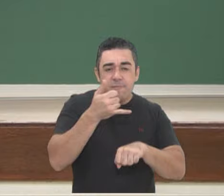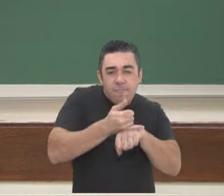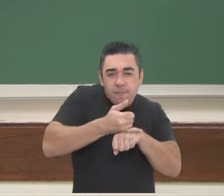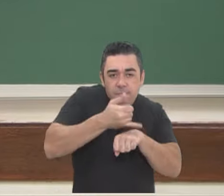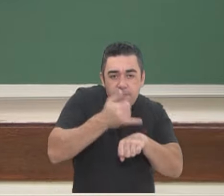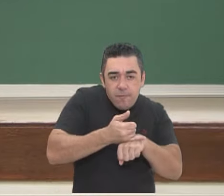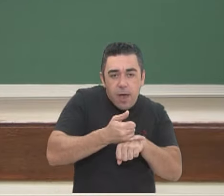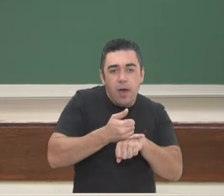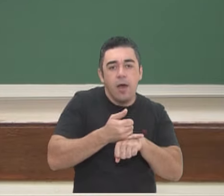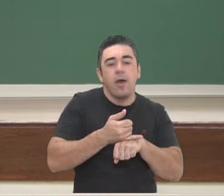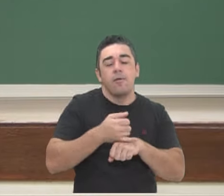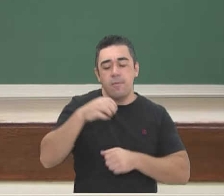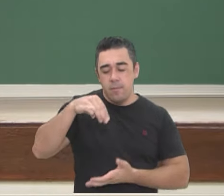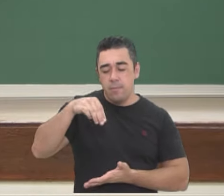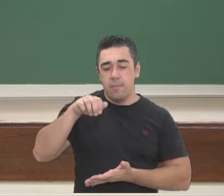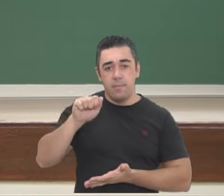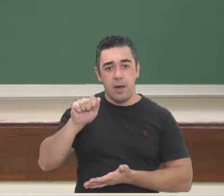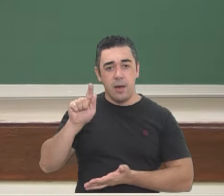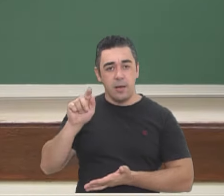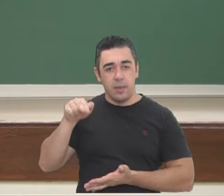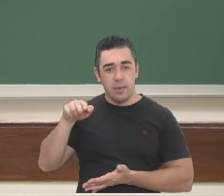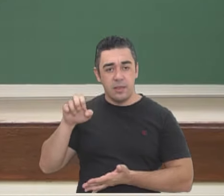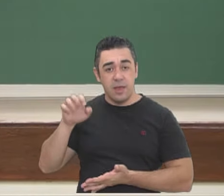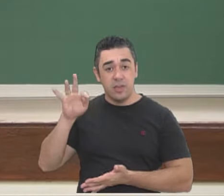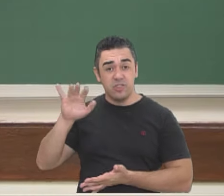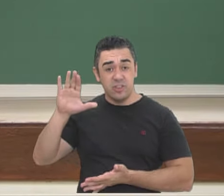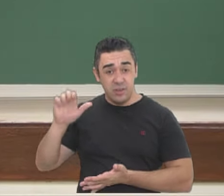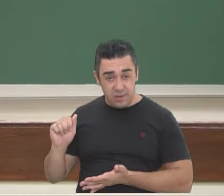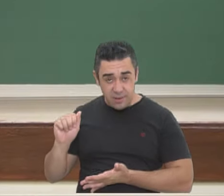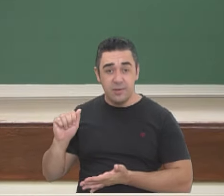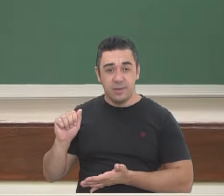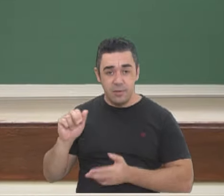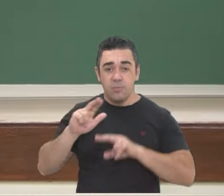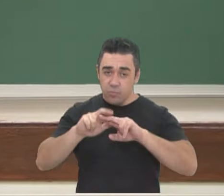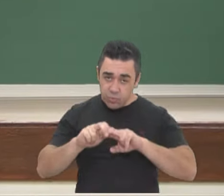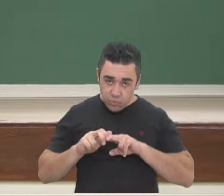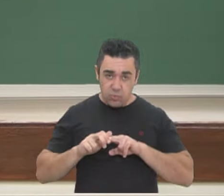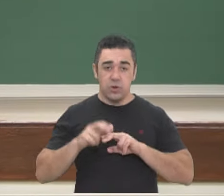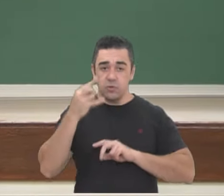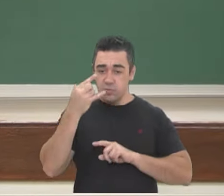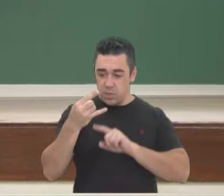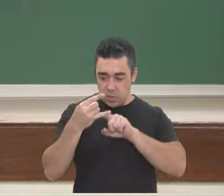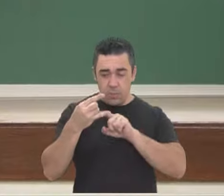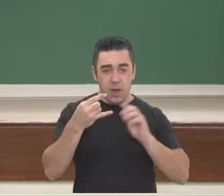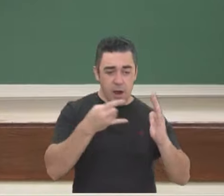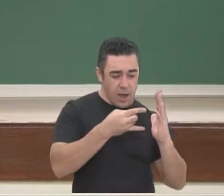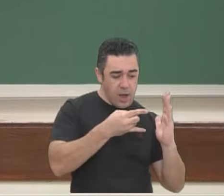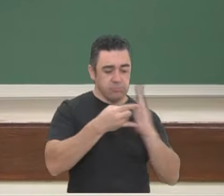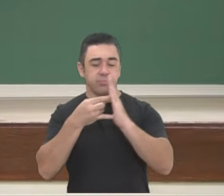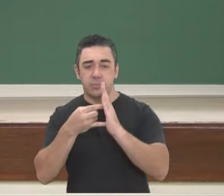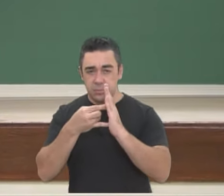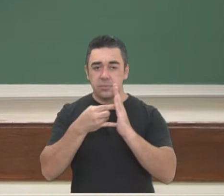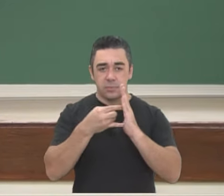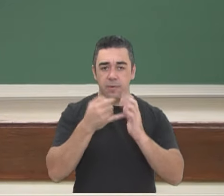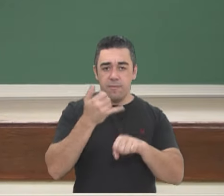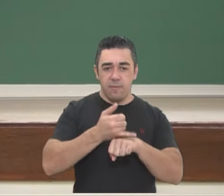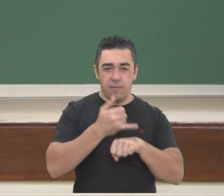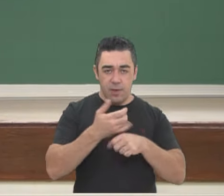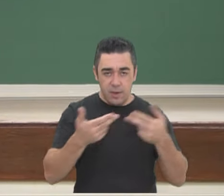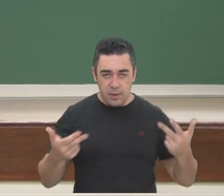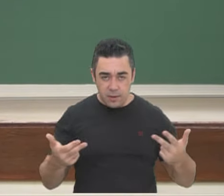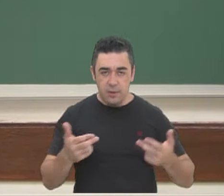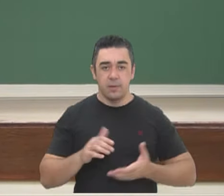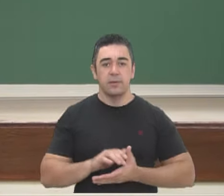ciência chama sincera propriedades ferromagnéticas tá que os limos atraem os metais beleza pessoal